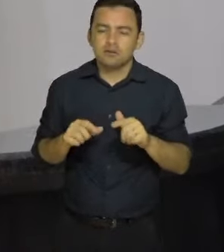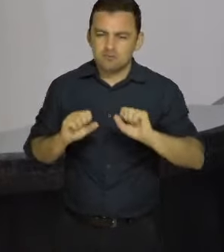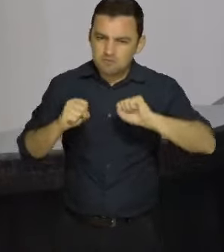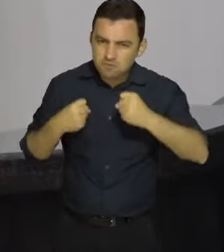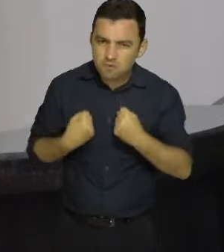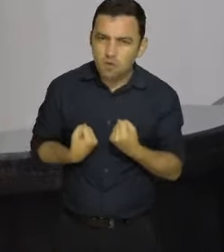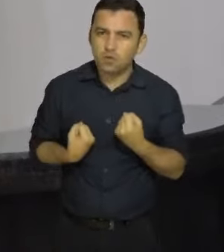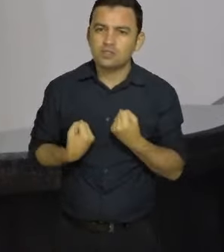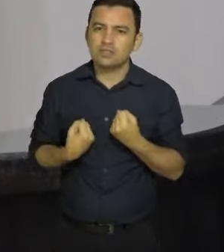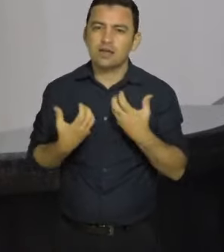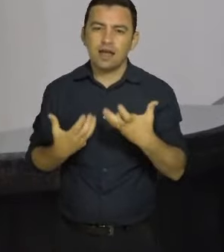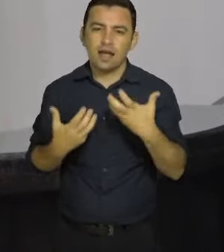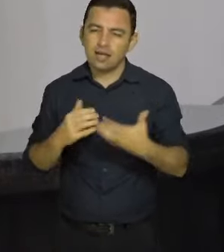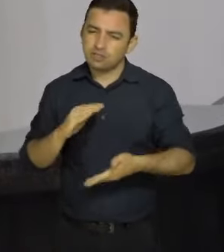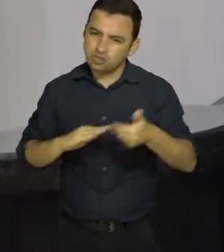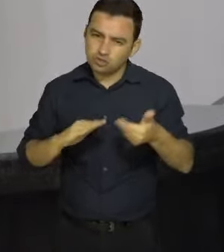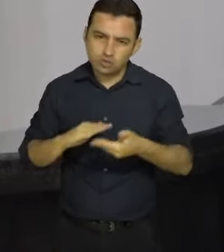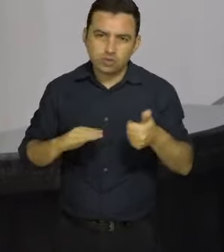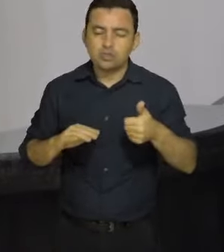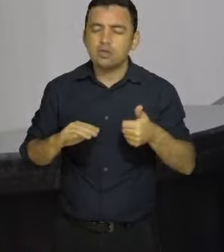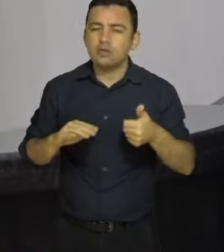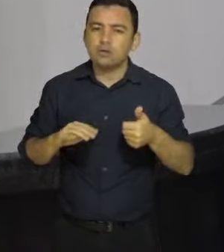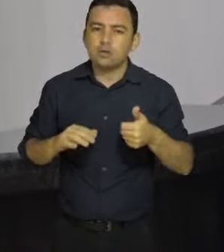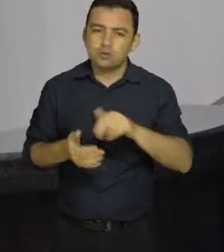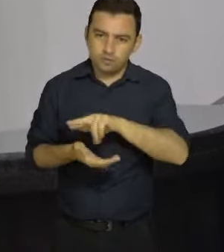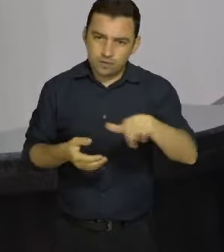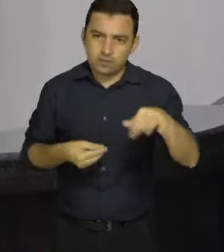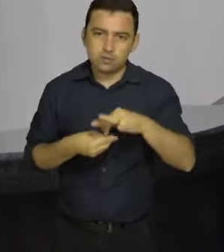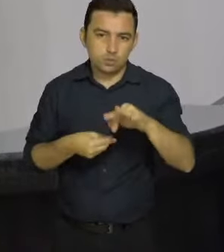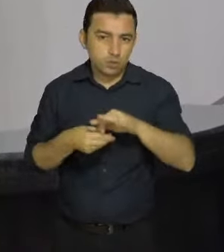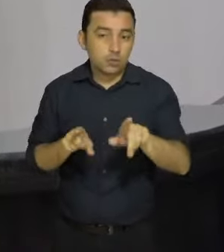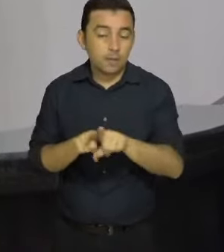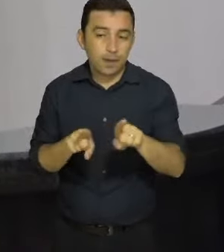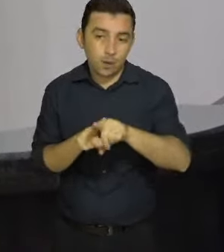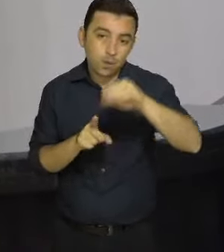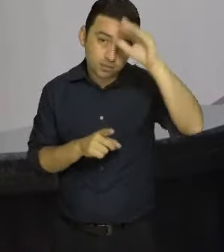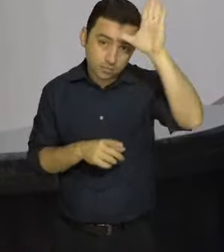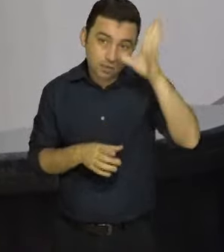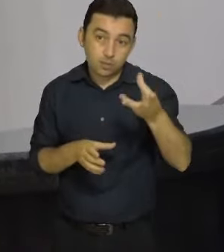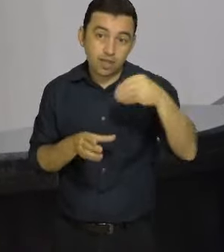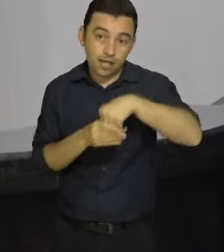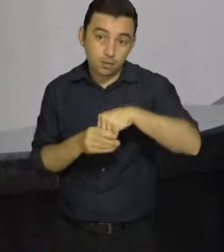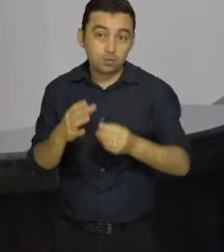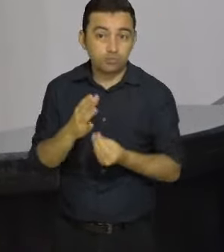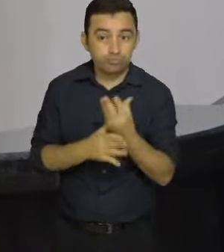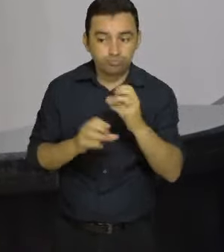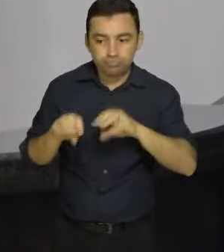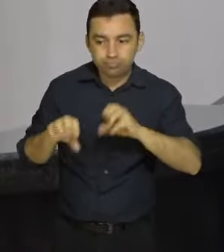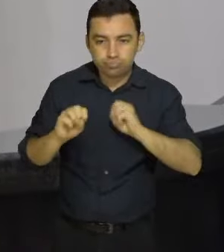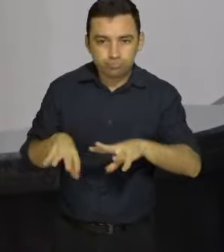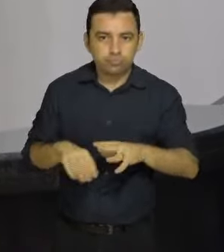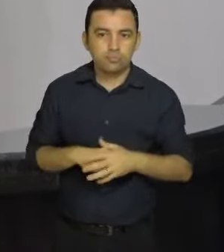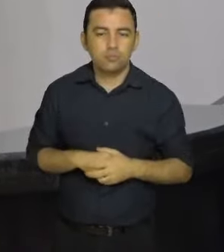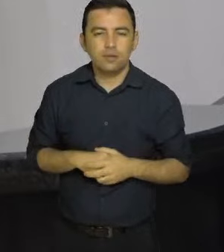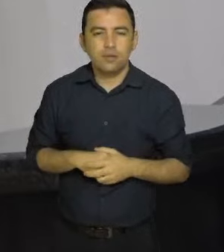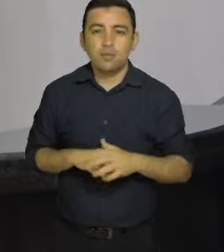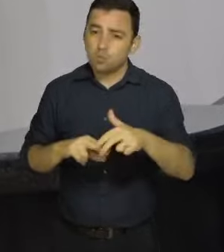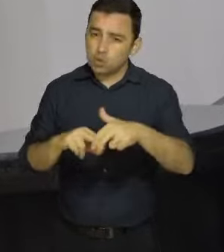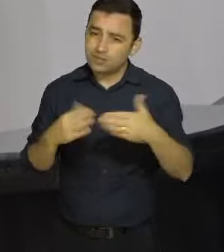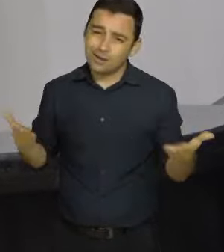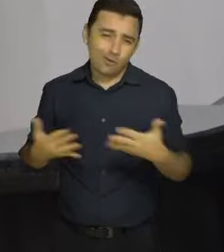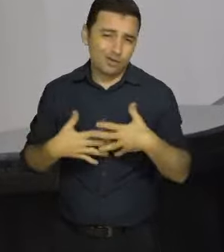na descolonização das instituições e dos conhecimentos nela produzidos. Por isso, essa sessão